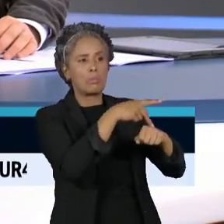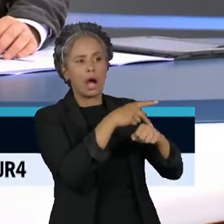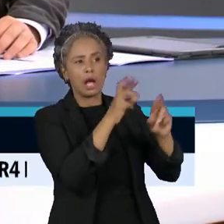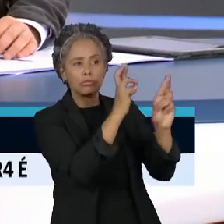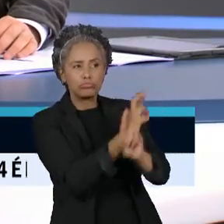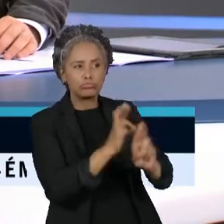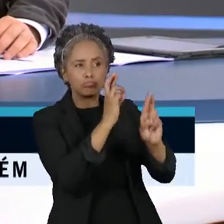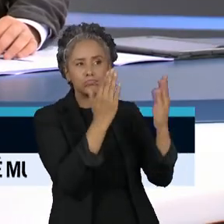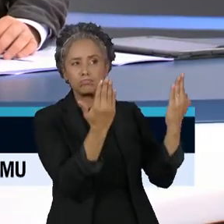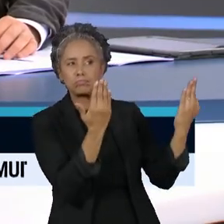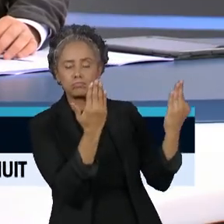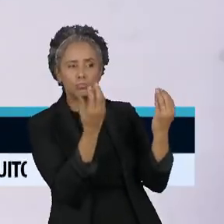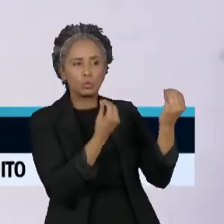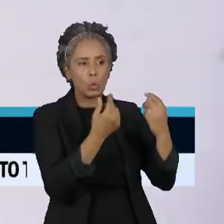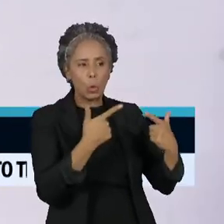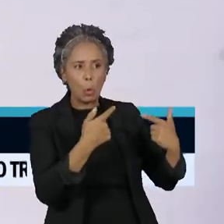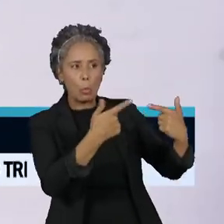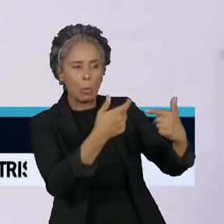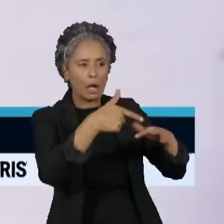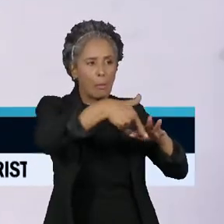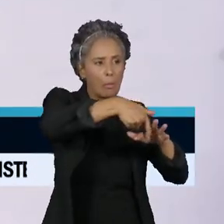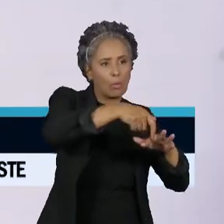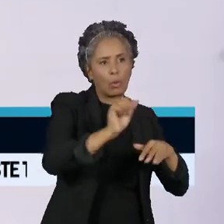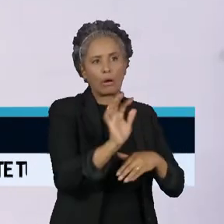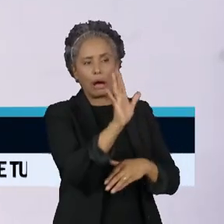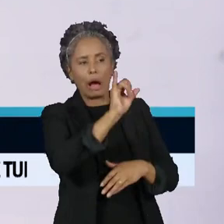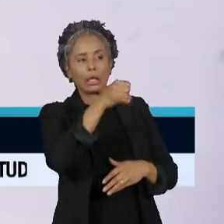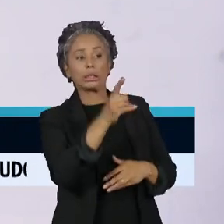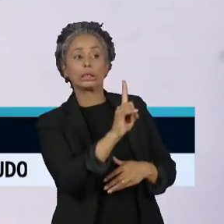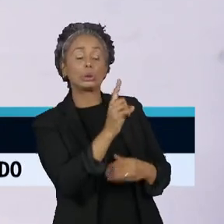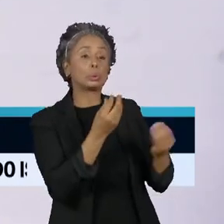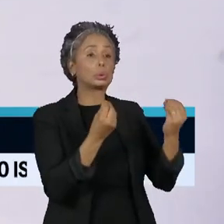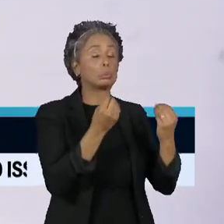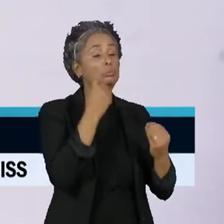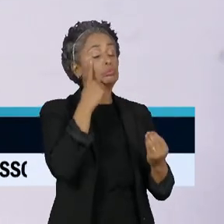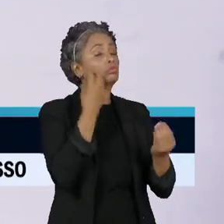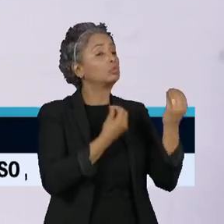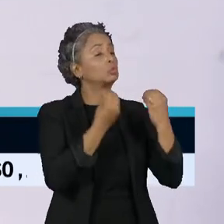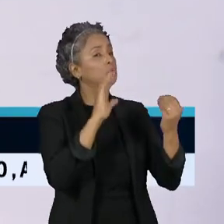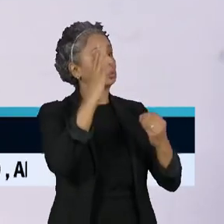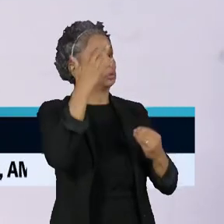Mas se isso se perdurar, a gente pode ver o que aconteceu, inclusive, com a Rússia e a Ucrânia nesse sentido.